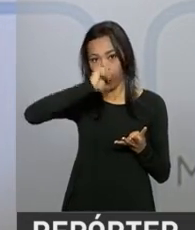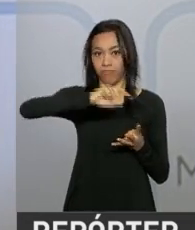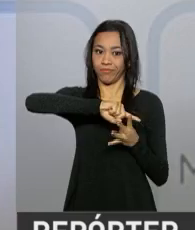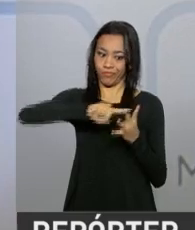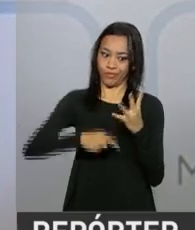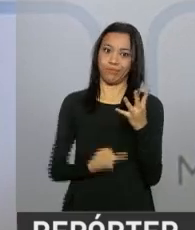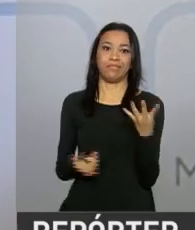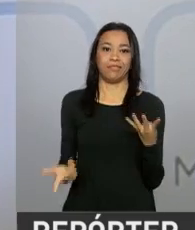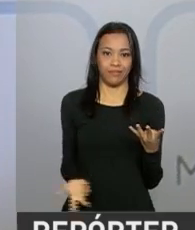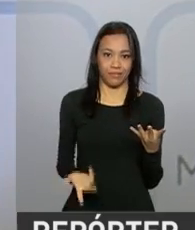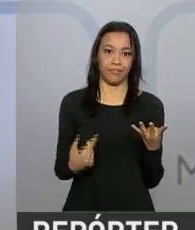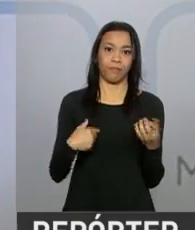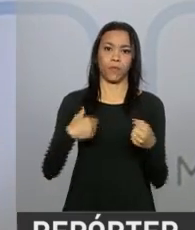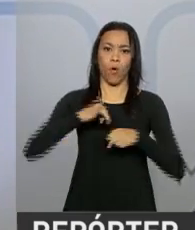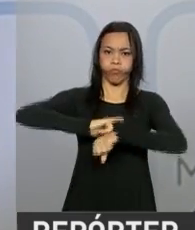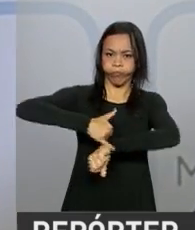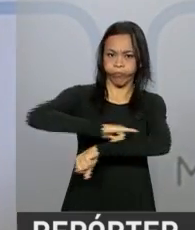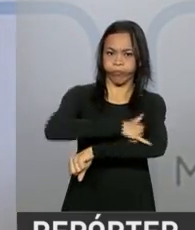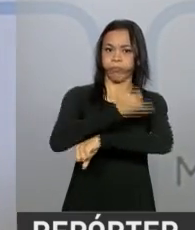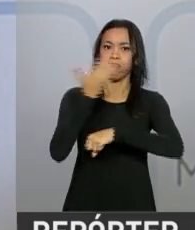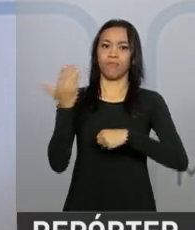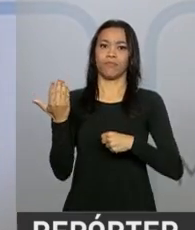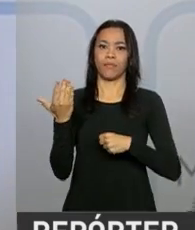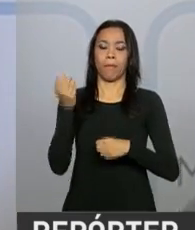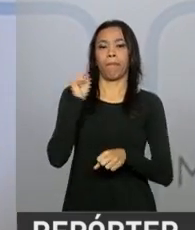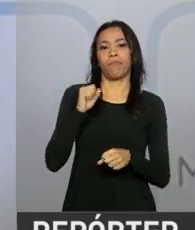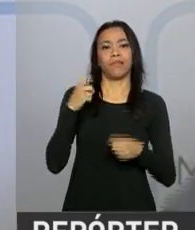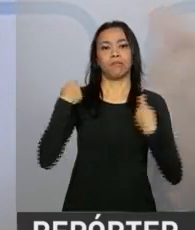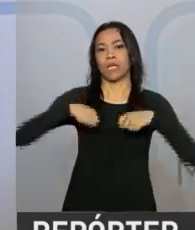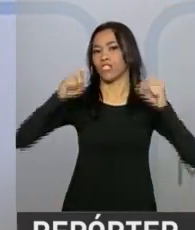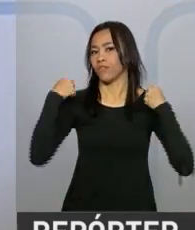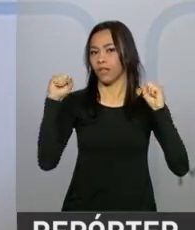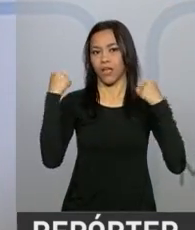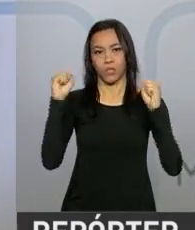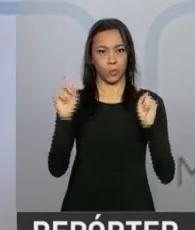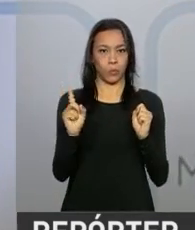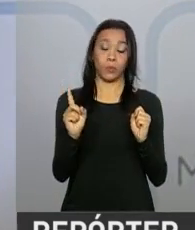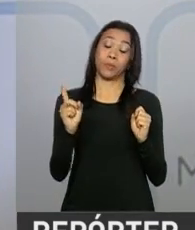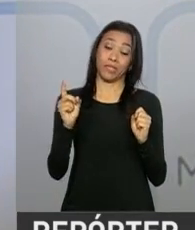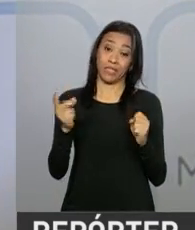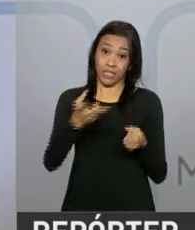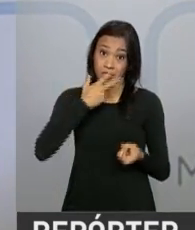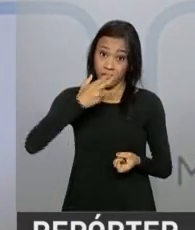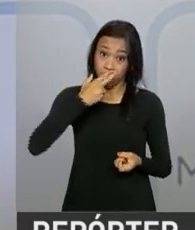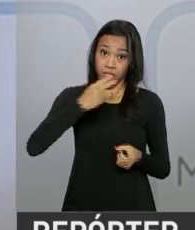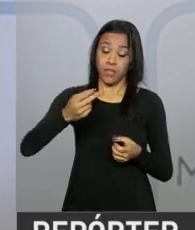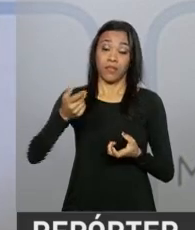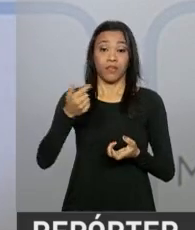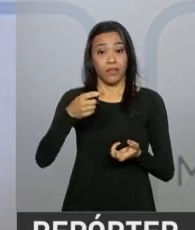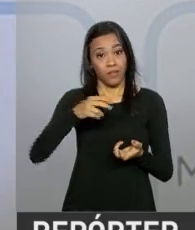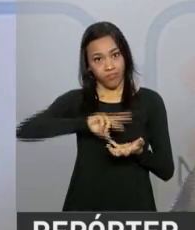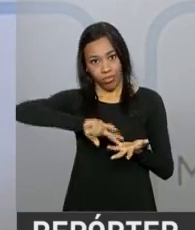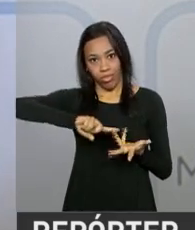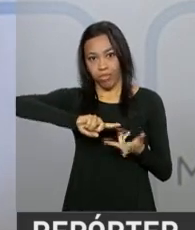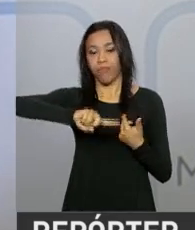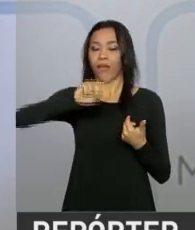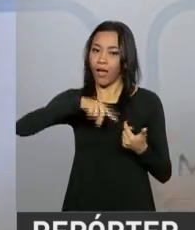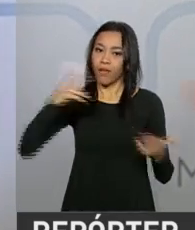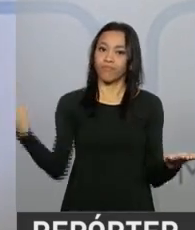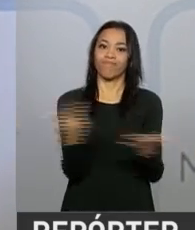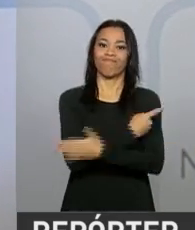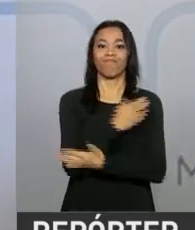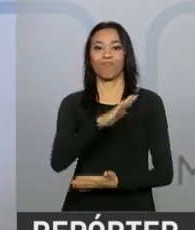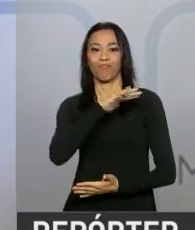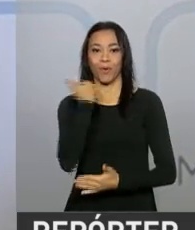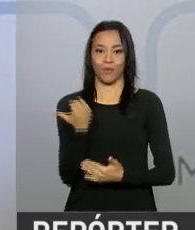conjunto, obesidade, sedentarismo, tabagismo e alcoolismo, os grandes fatores de mortes